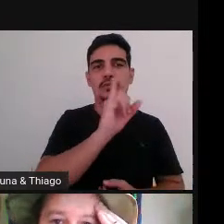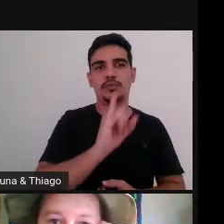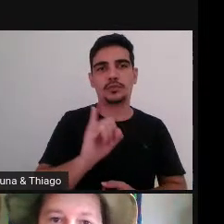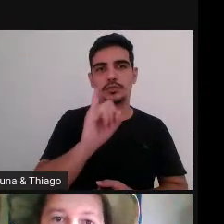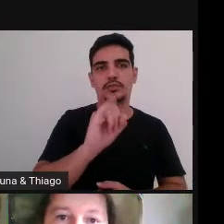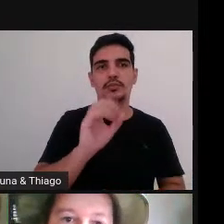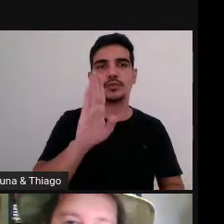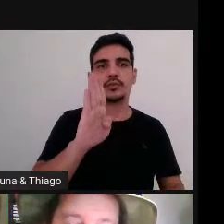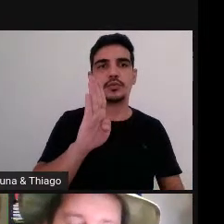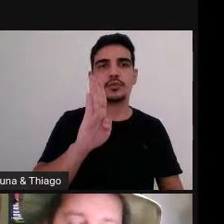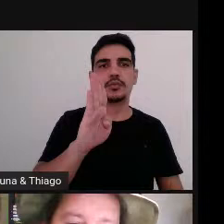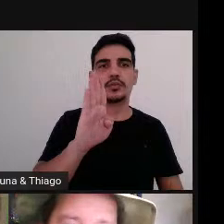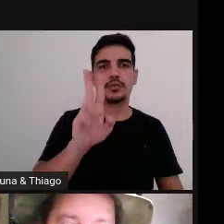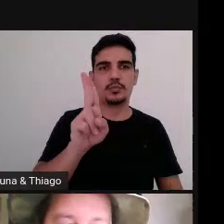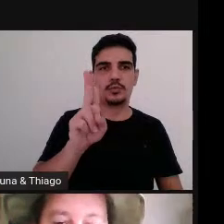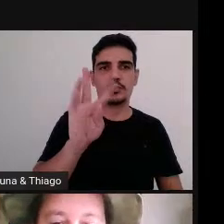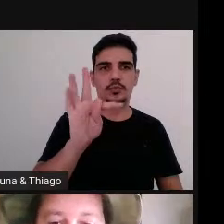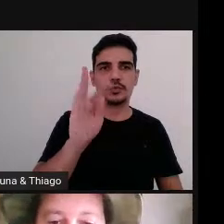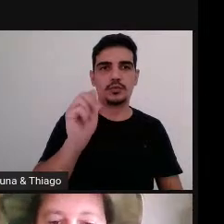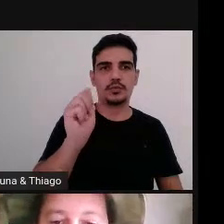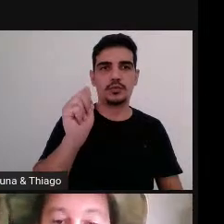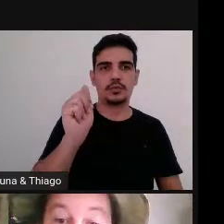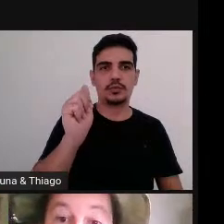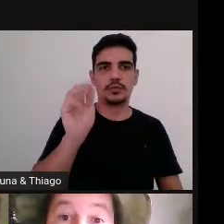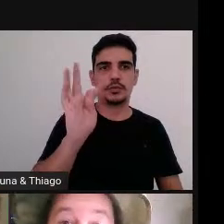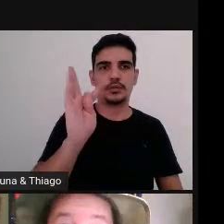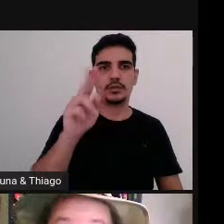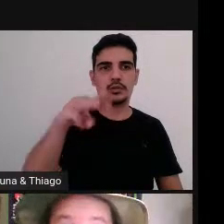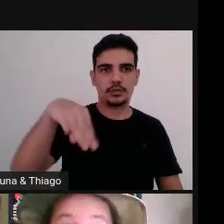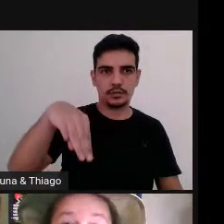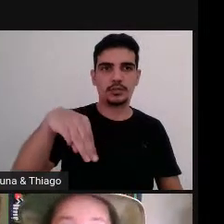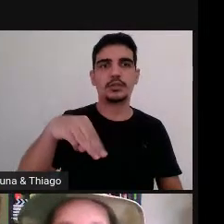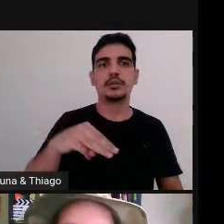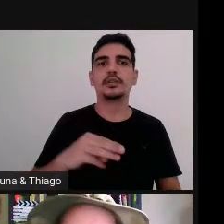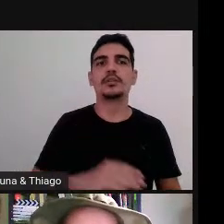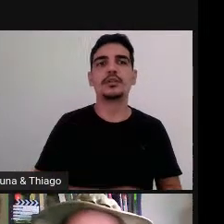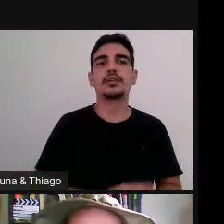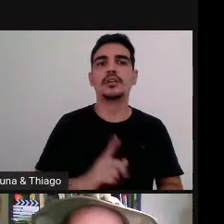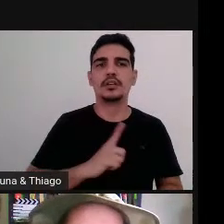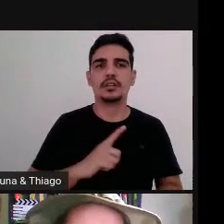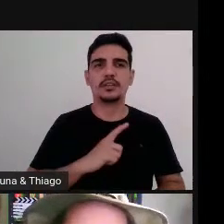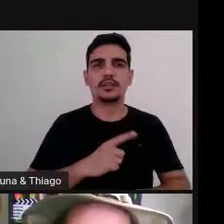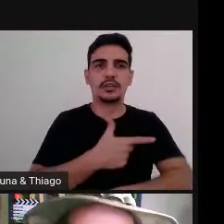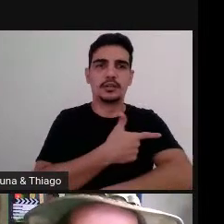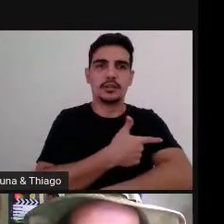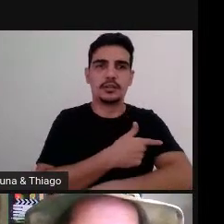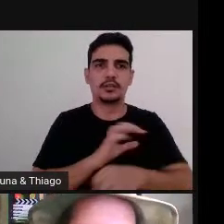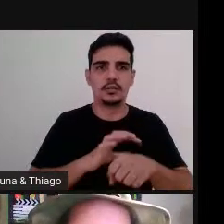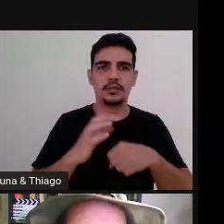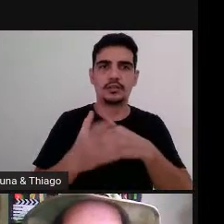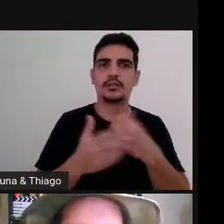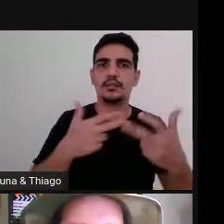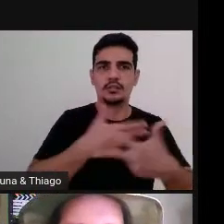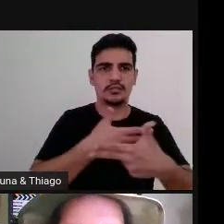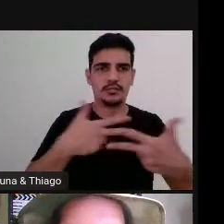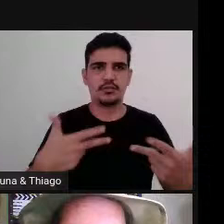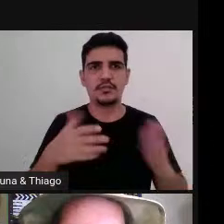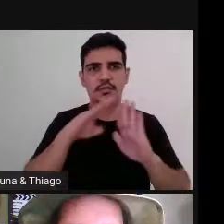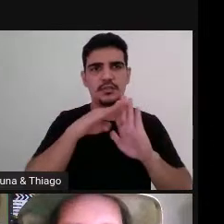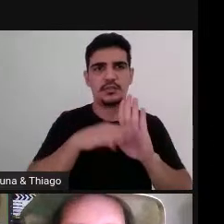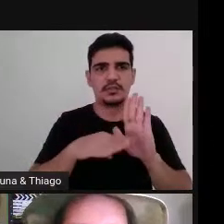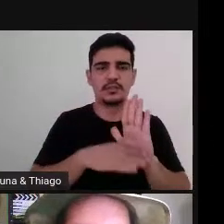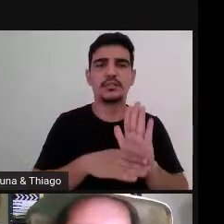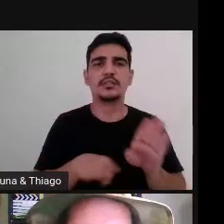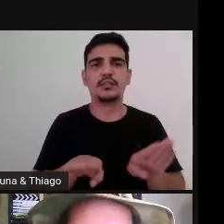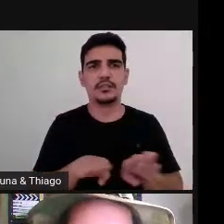do Brasil, ele é produzido no Instituto Butantan. A gente tem acompanhado as vacinas, né, vacina do Covid, por aí vai. Nós temos aqui o Centro de